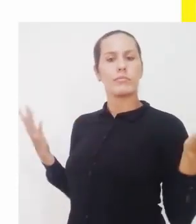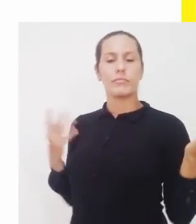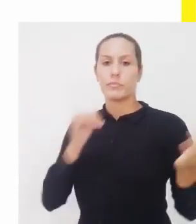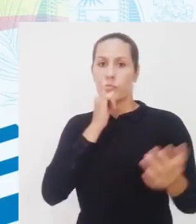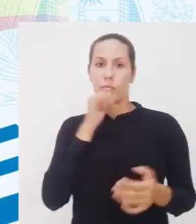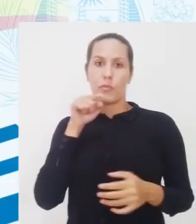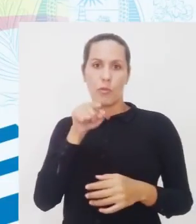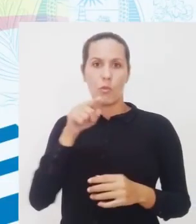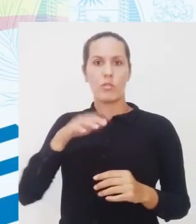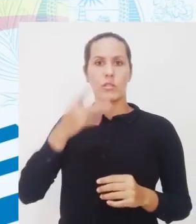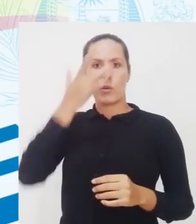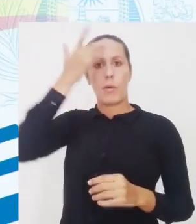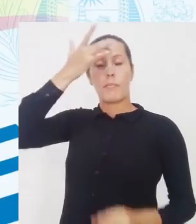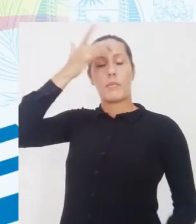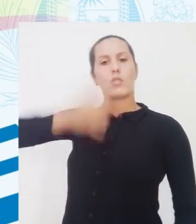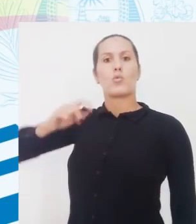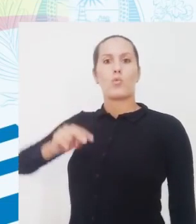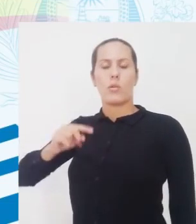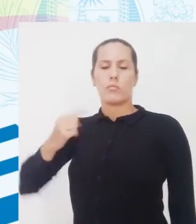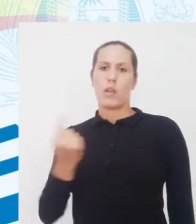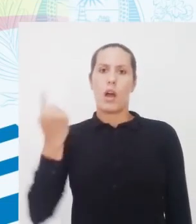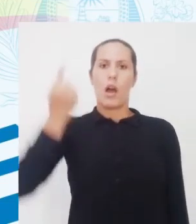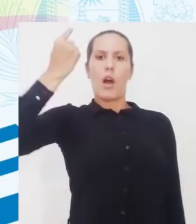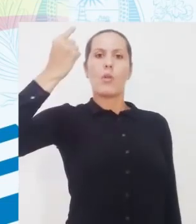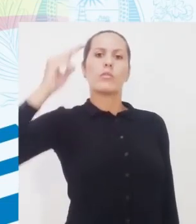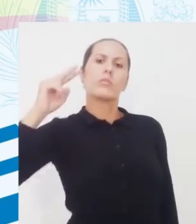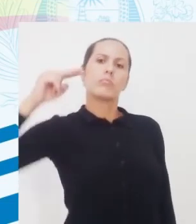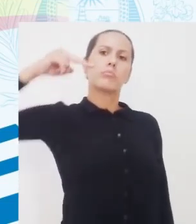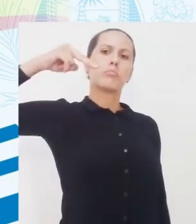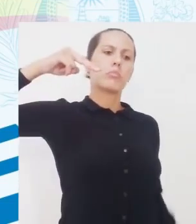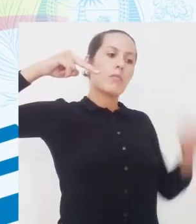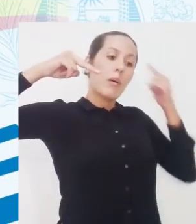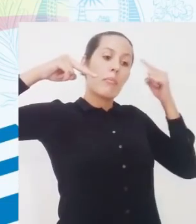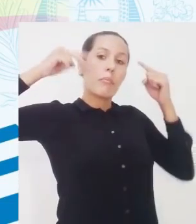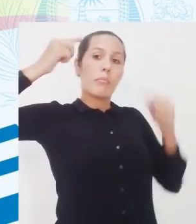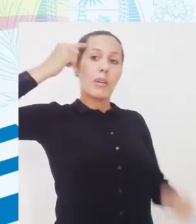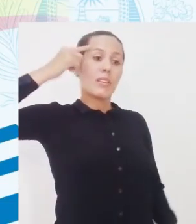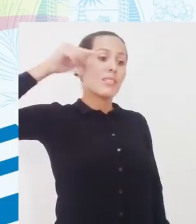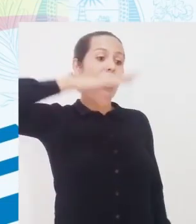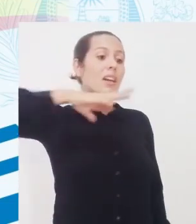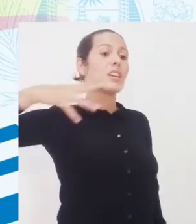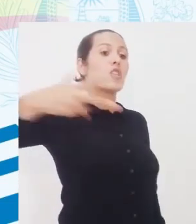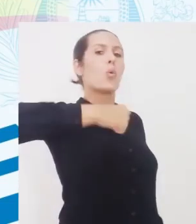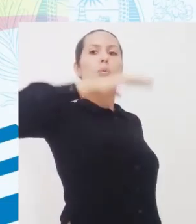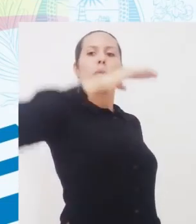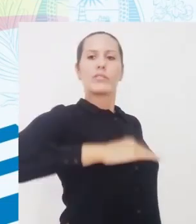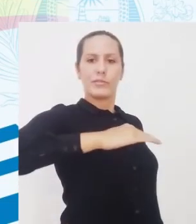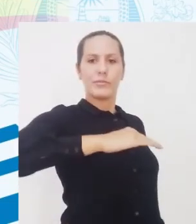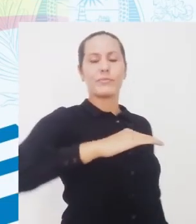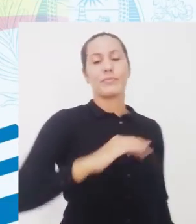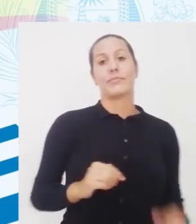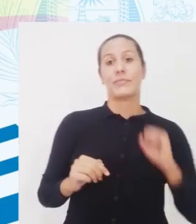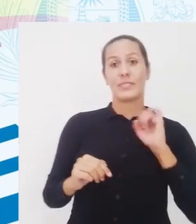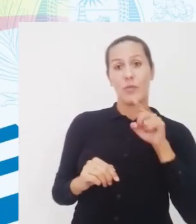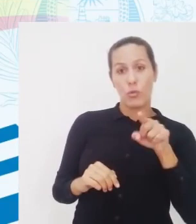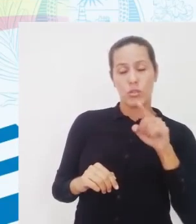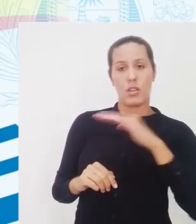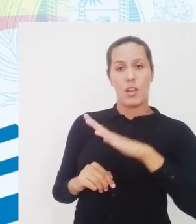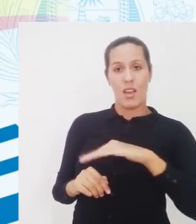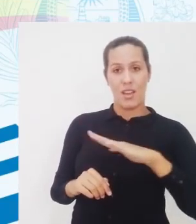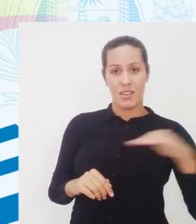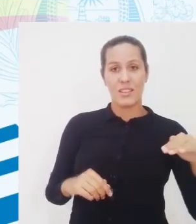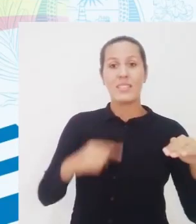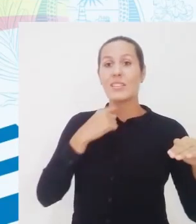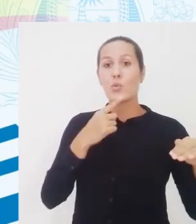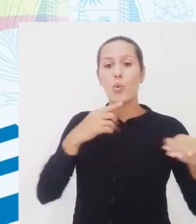as coisas. Então, por exemplo, se você é uma pessoa muito alta, só vê as pessoas por cima, vai achar que todo